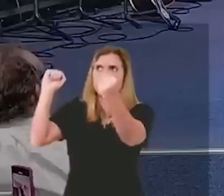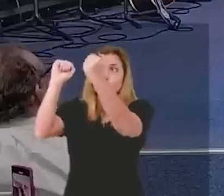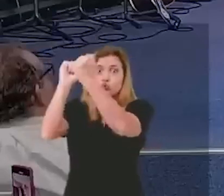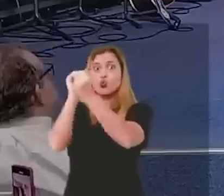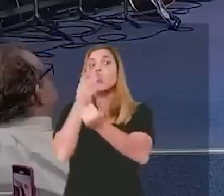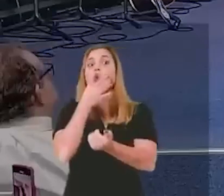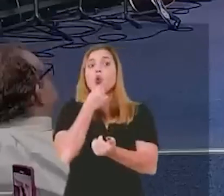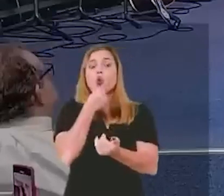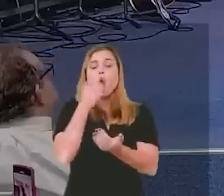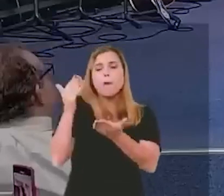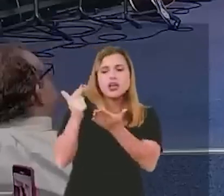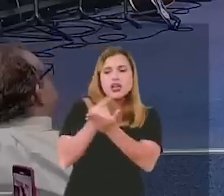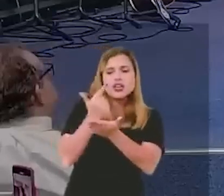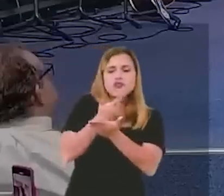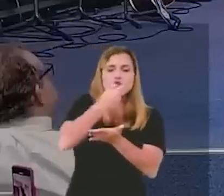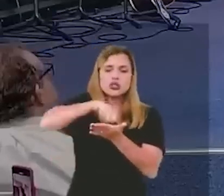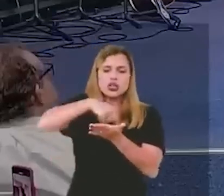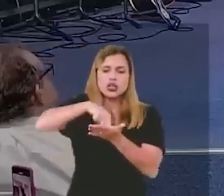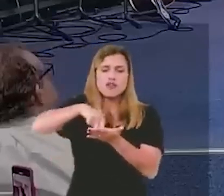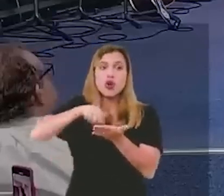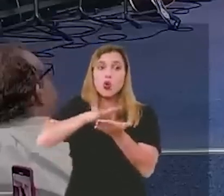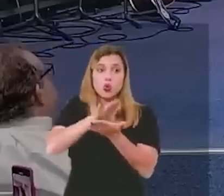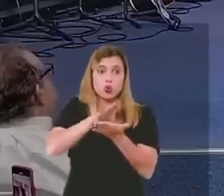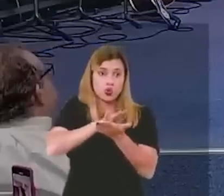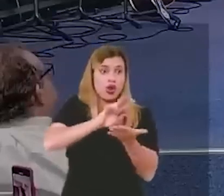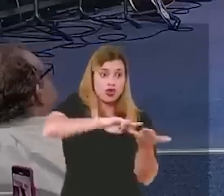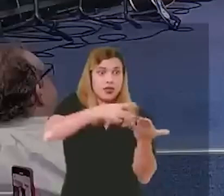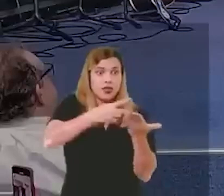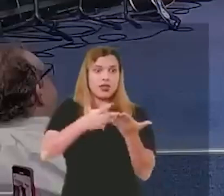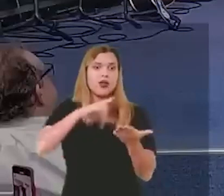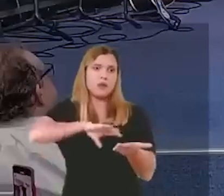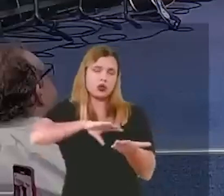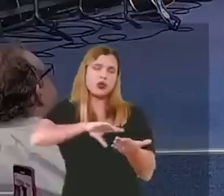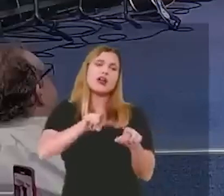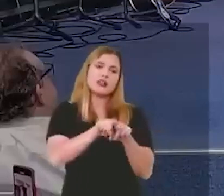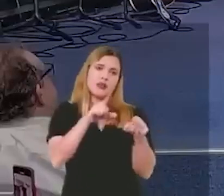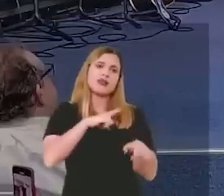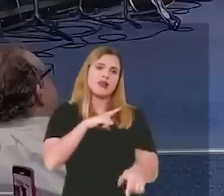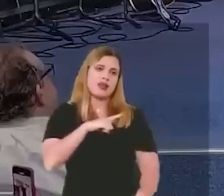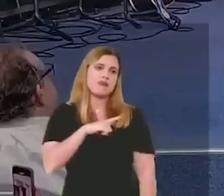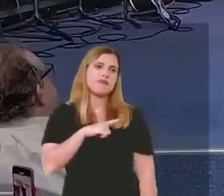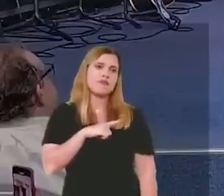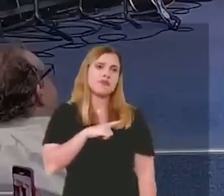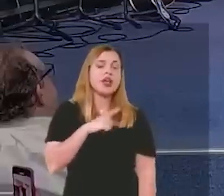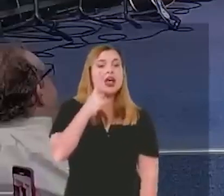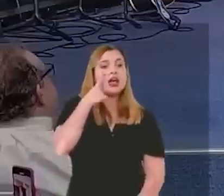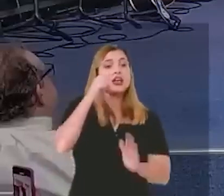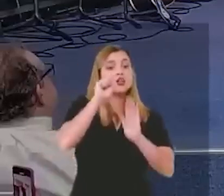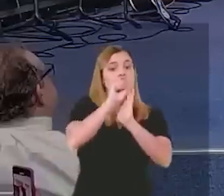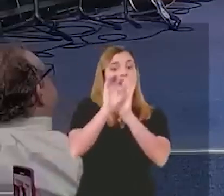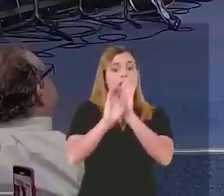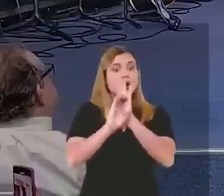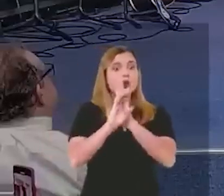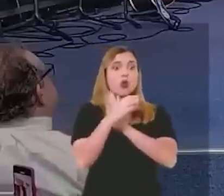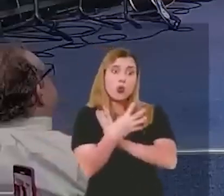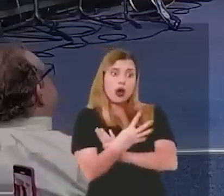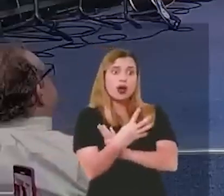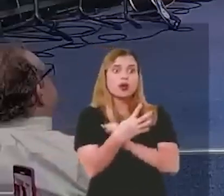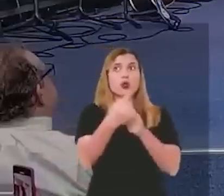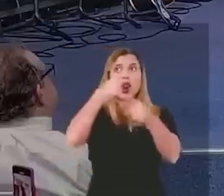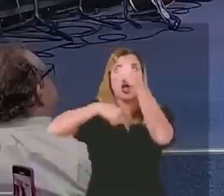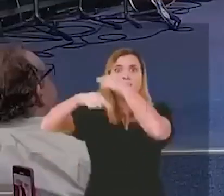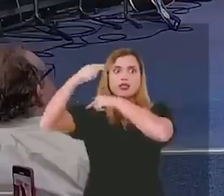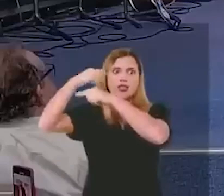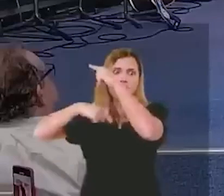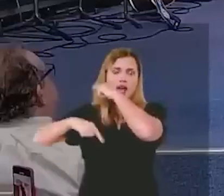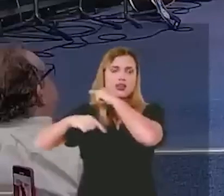pastor. Está em português o livro. Veja você, escrito no século IV.